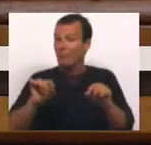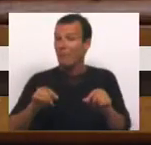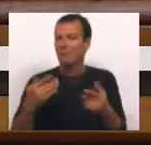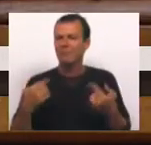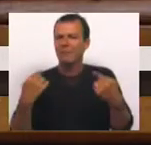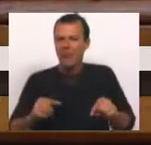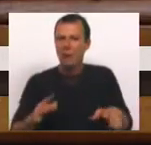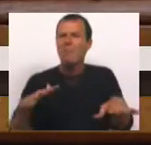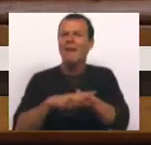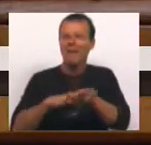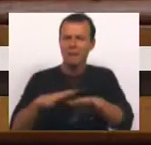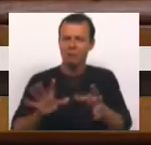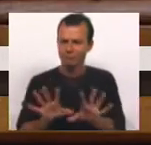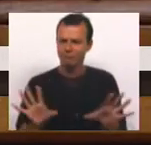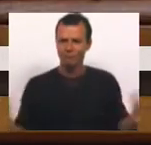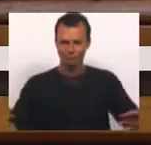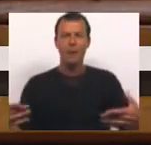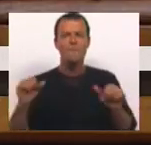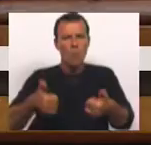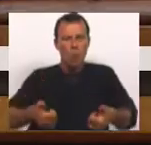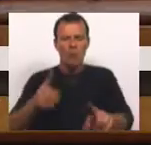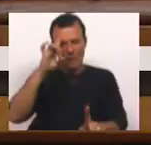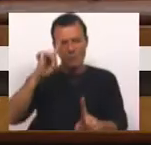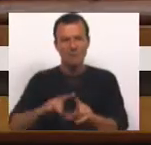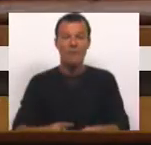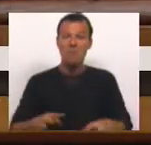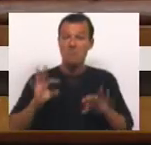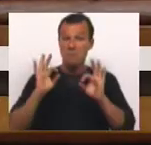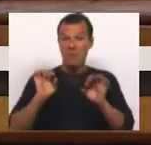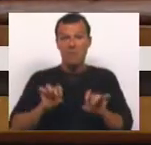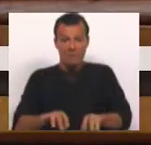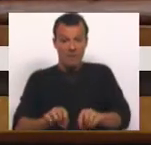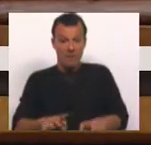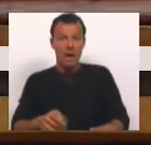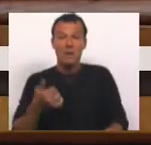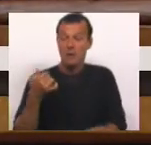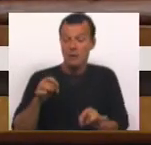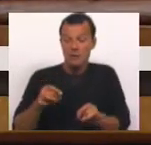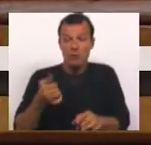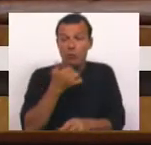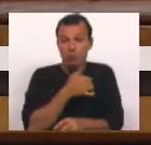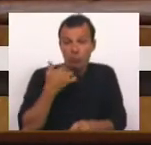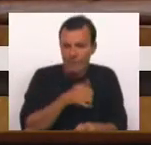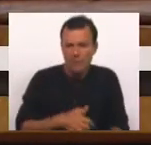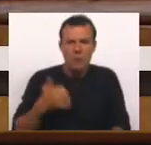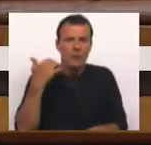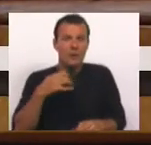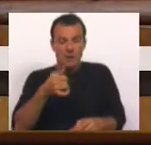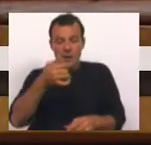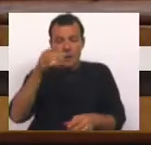boa rede destes cuidados com o objetivo de prevenir e aliviar o sofrimento físico,